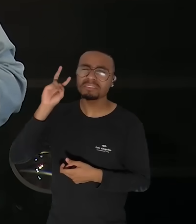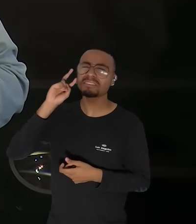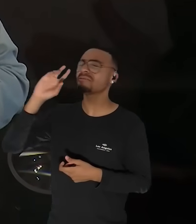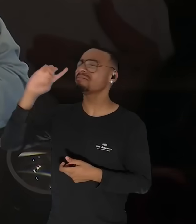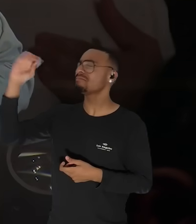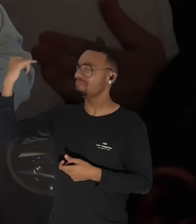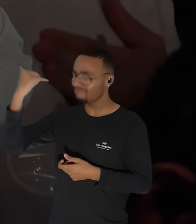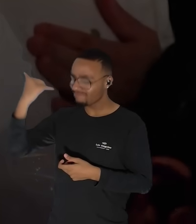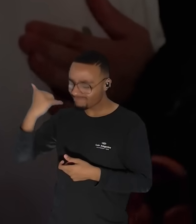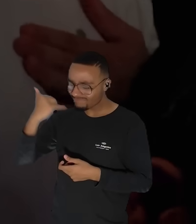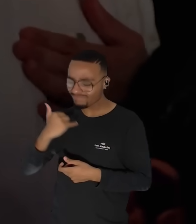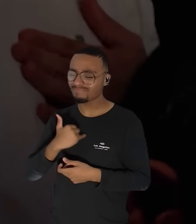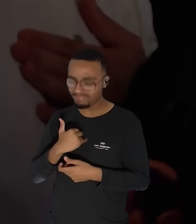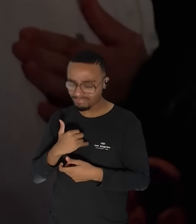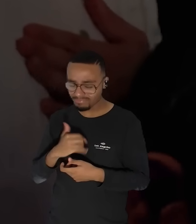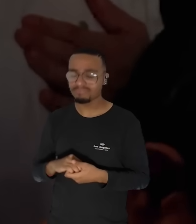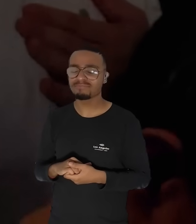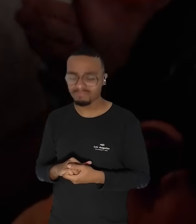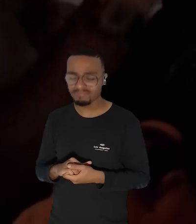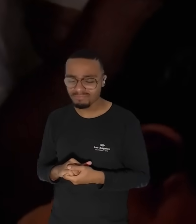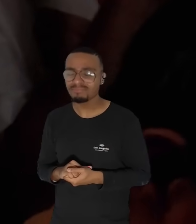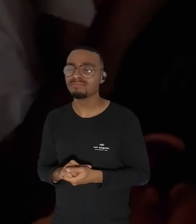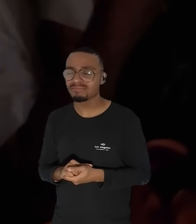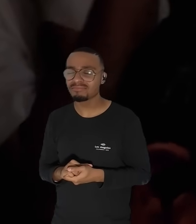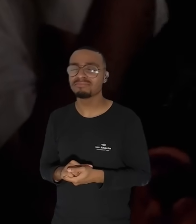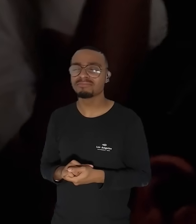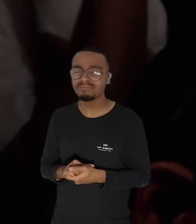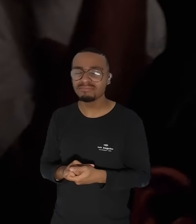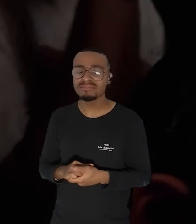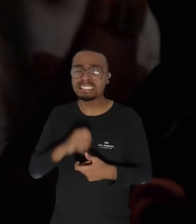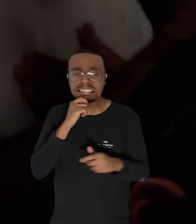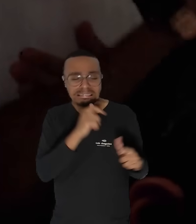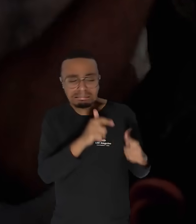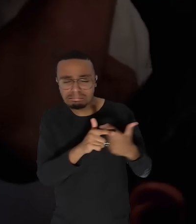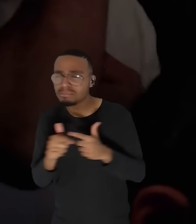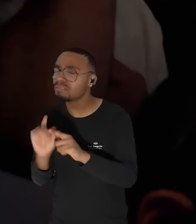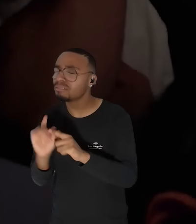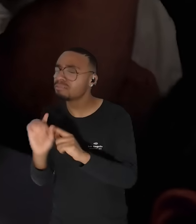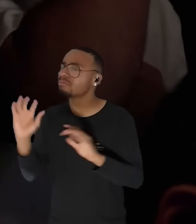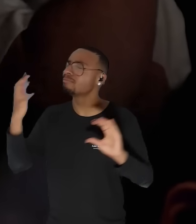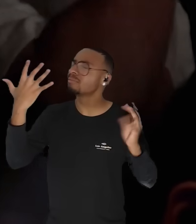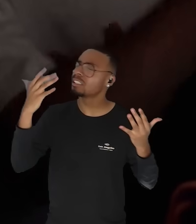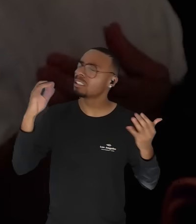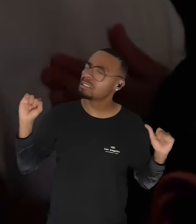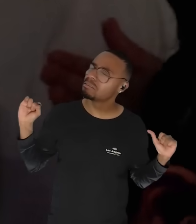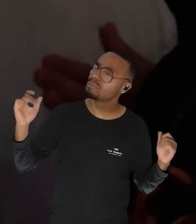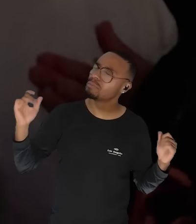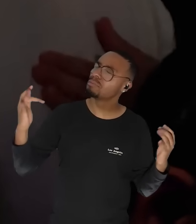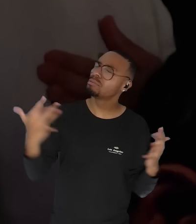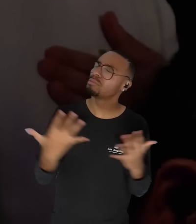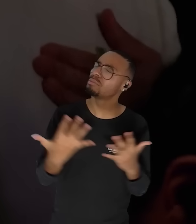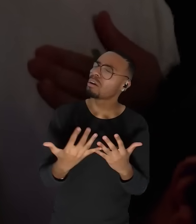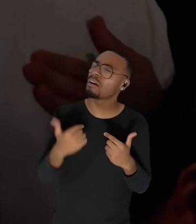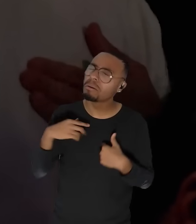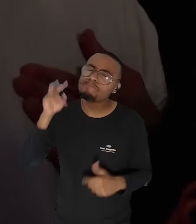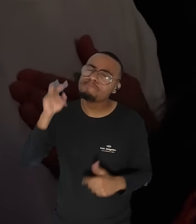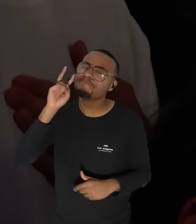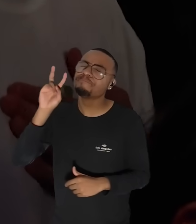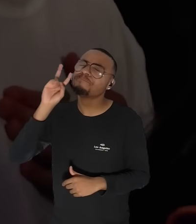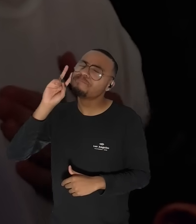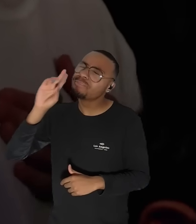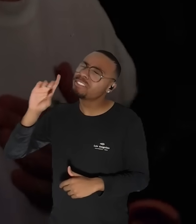tenho que lembrar, para que os ventos não me calem, para que os ventos não me assustem, eu tenho que